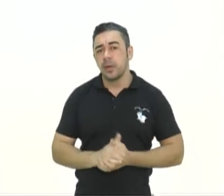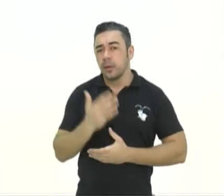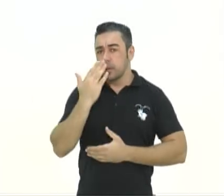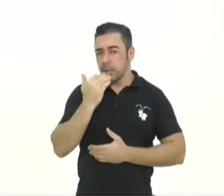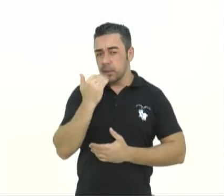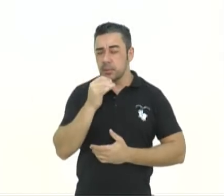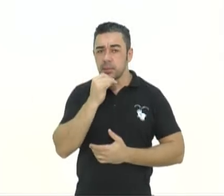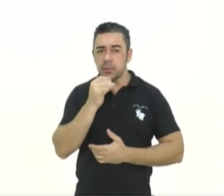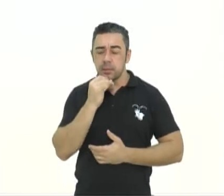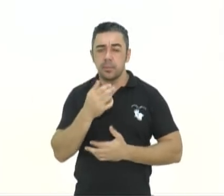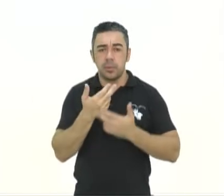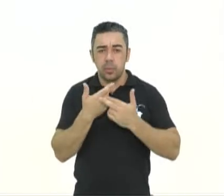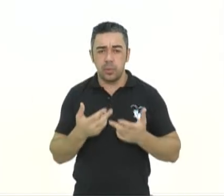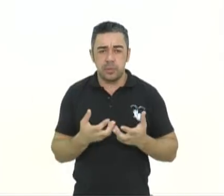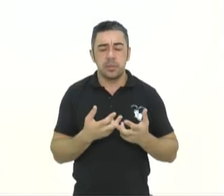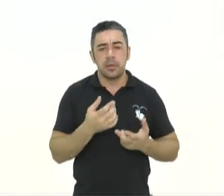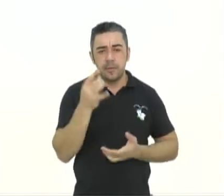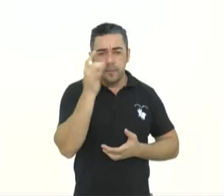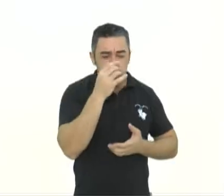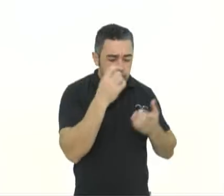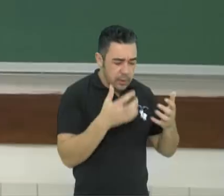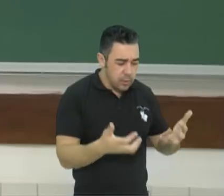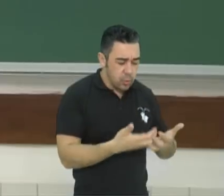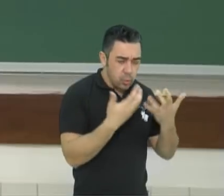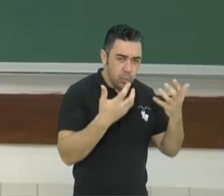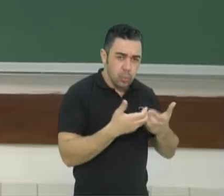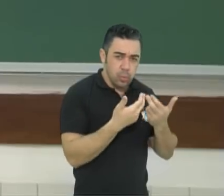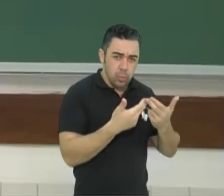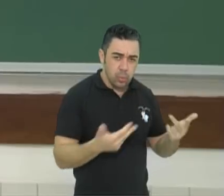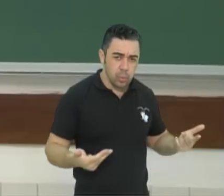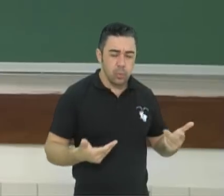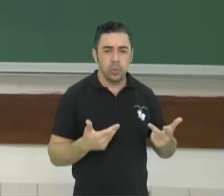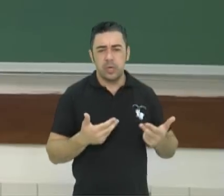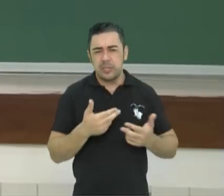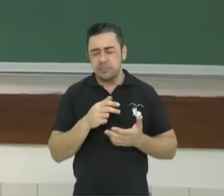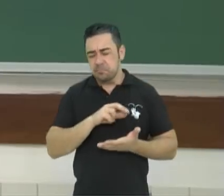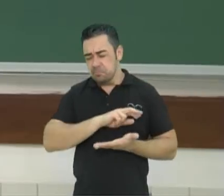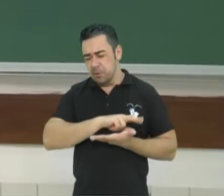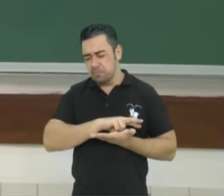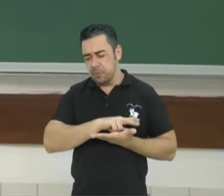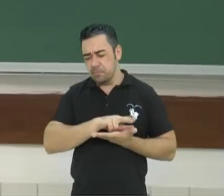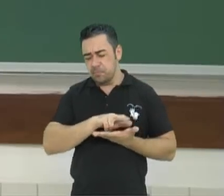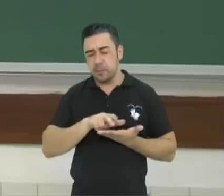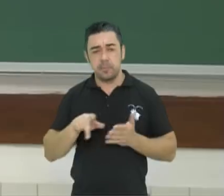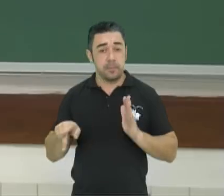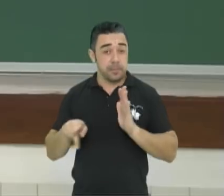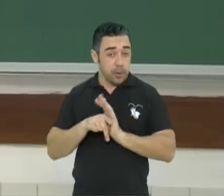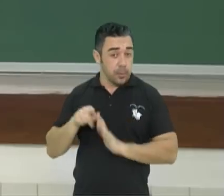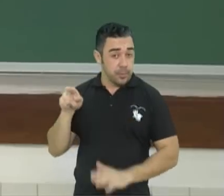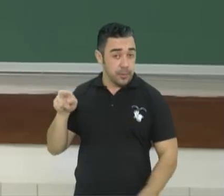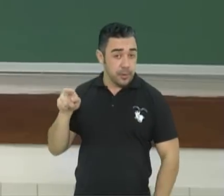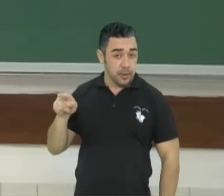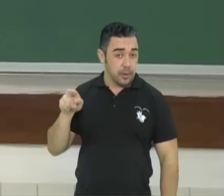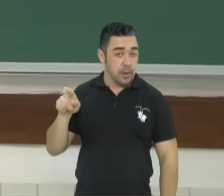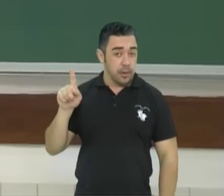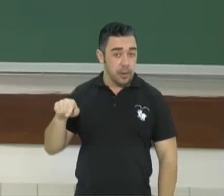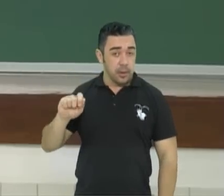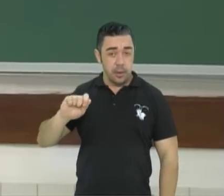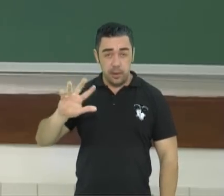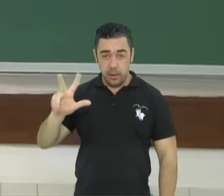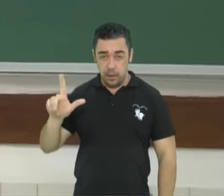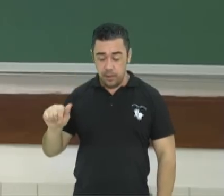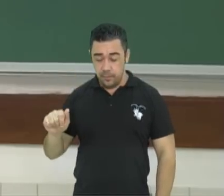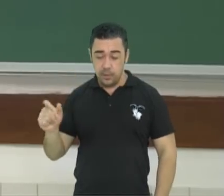gente consome, o jiló, que a gente consome, a canjica, o fubá. Então vejam que são vários elementos que hoje constituem